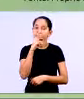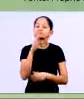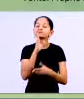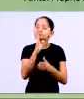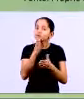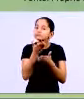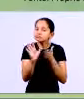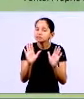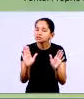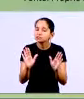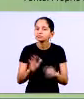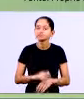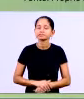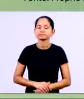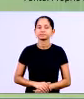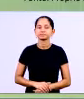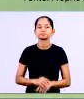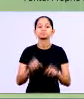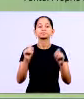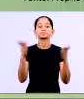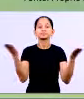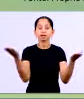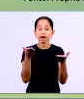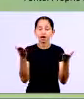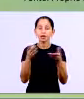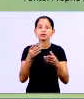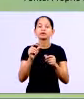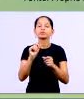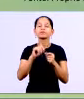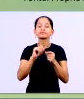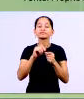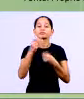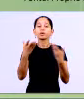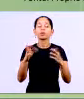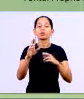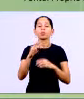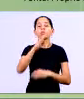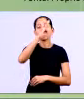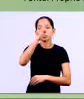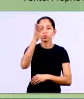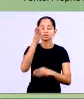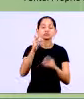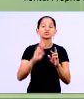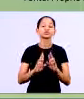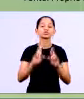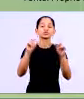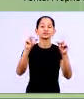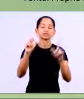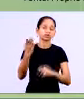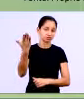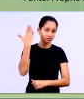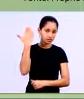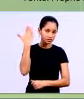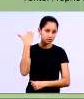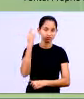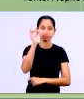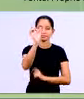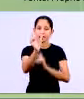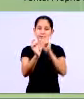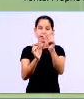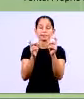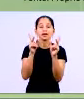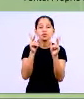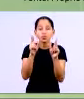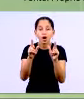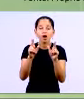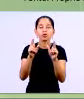mais acentuadas. Aqui nós temos também o acento diferencial, que era usado para diferenciar palavras iguais,